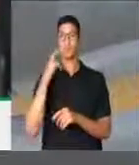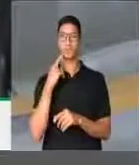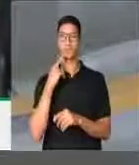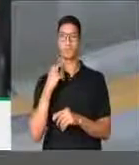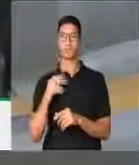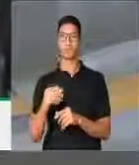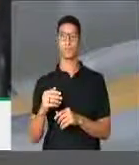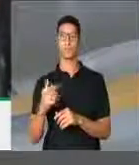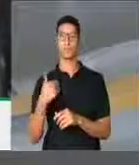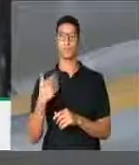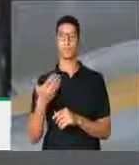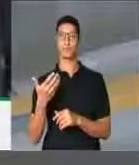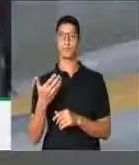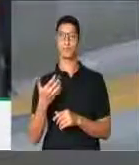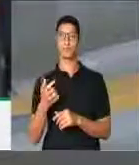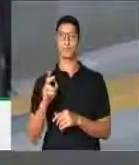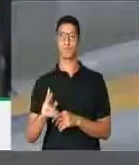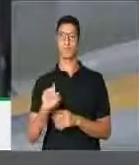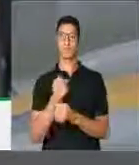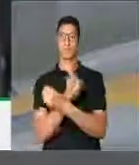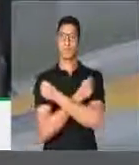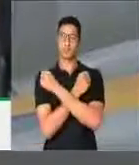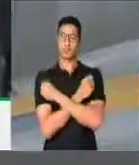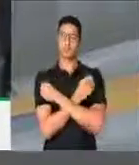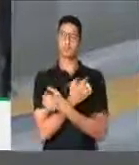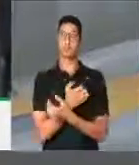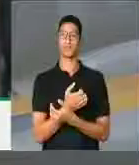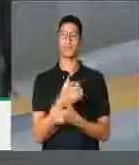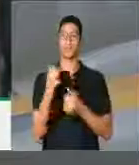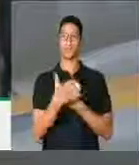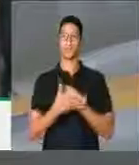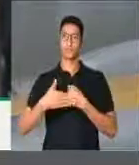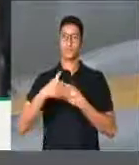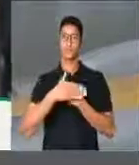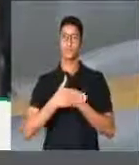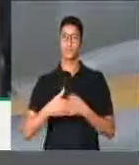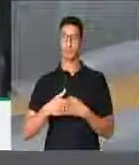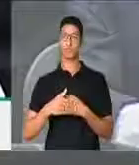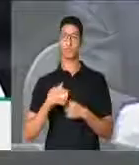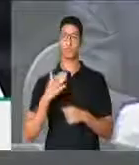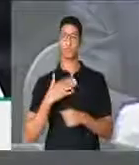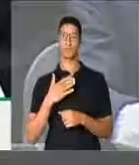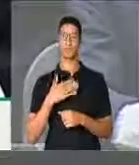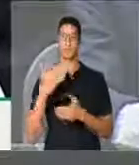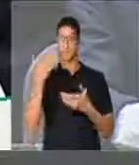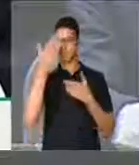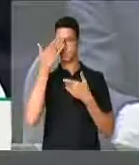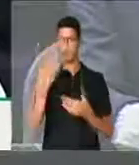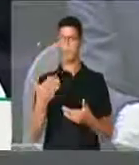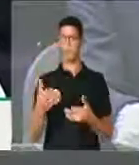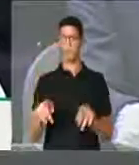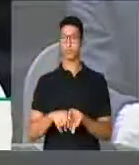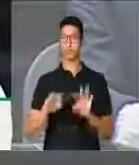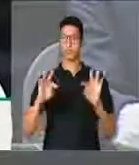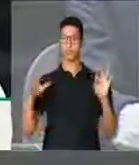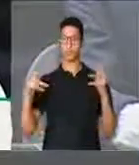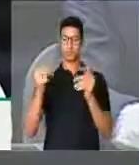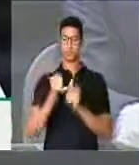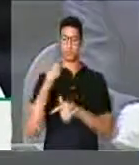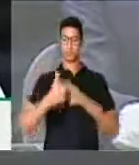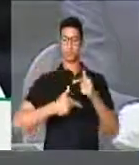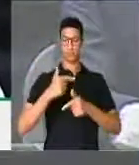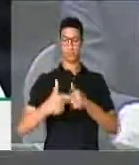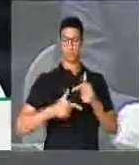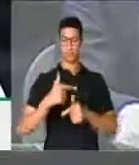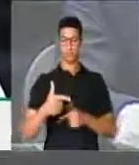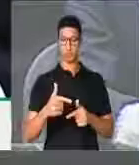Rondônia. Eu quero mandar o meu abraço carinhoso e o meu agradecimento a todos os